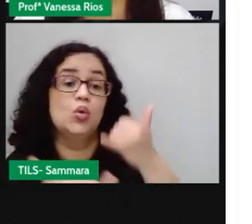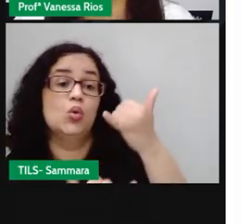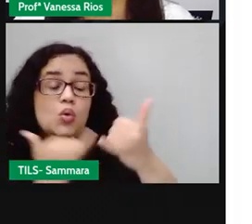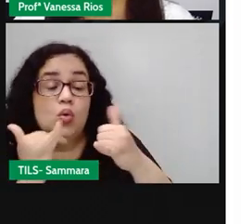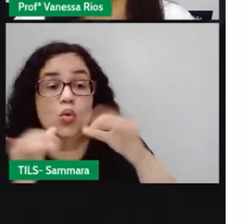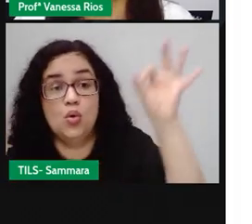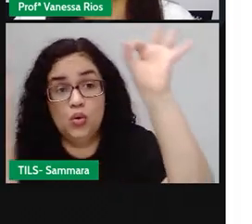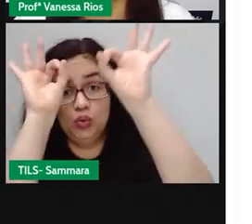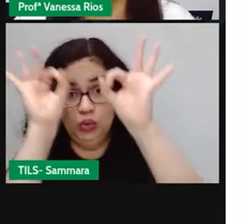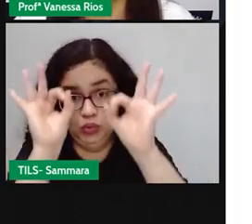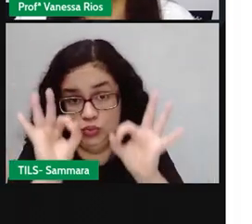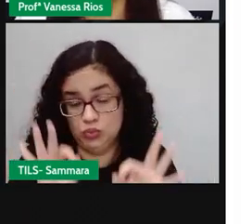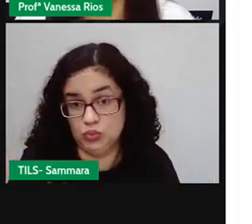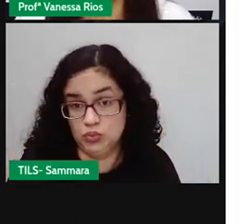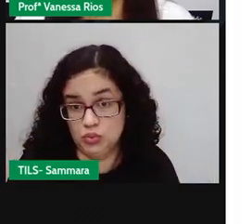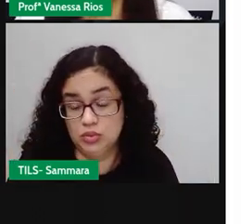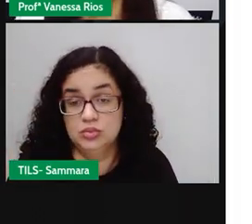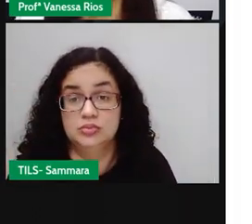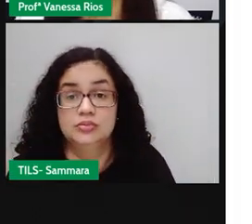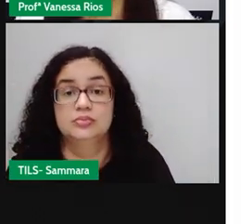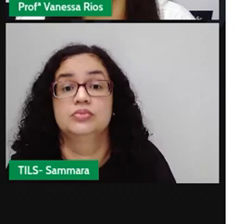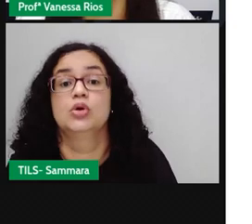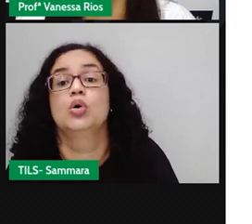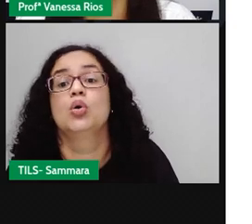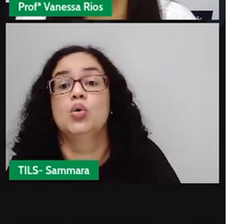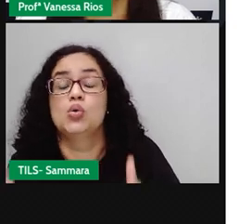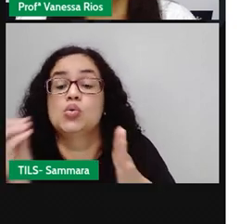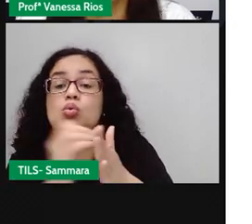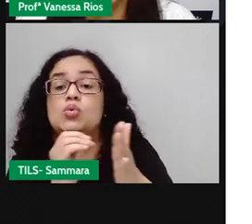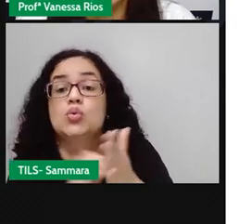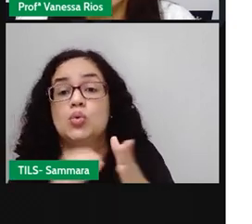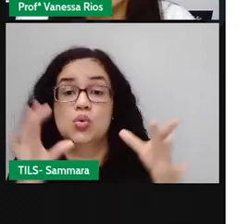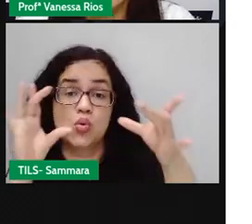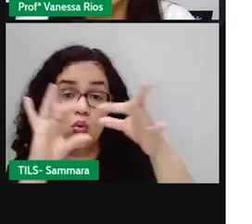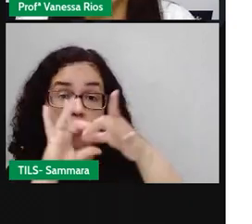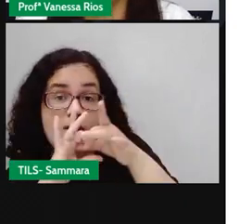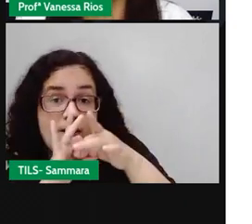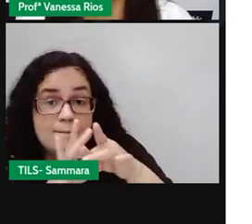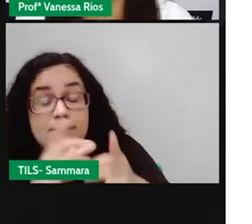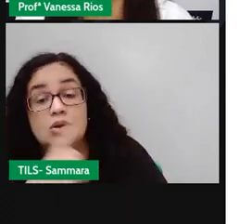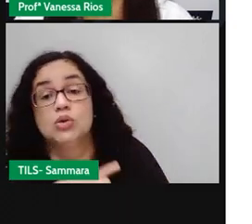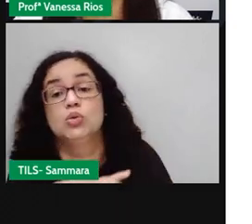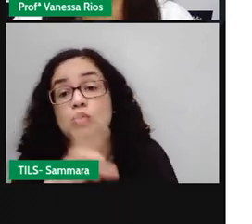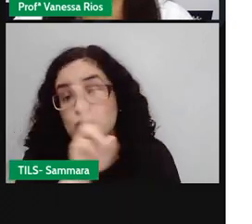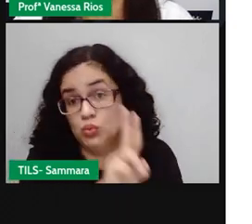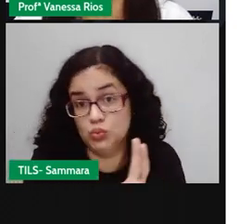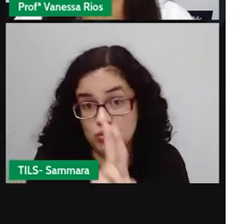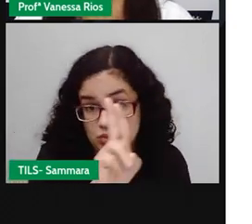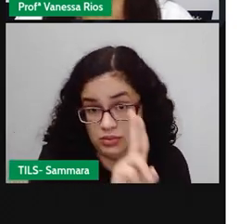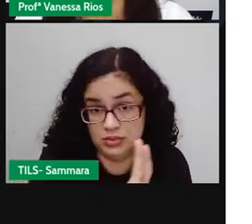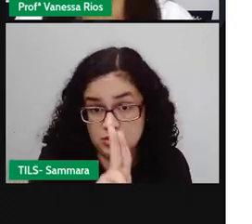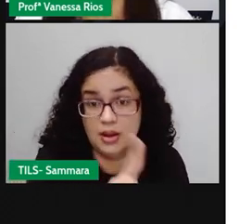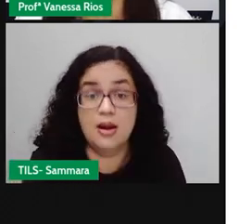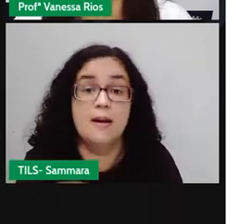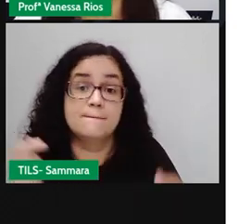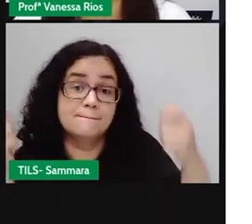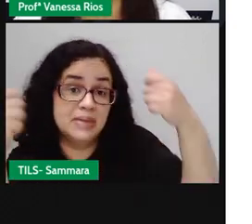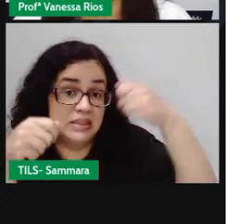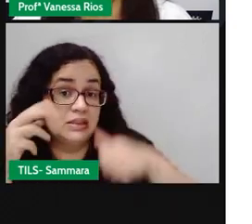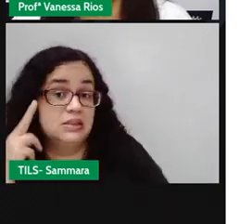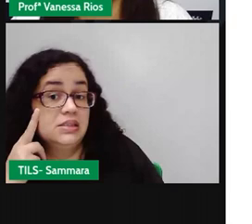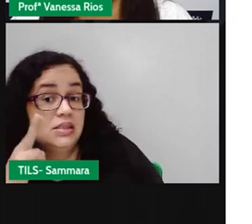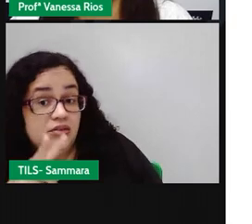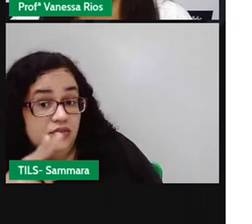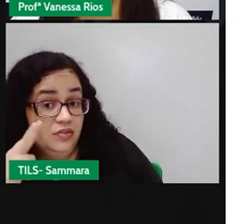organizar essas peças de dominó, quais foram as combinações também utilizadas, porque a gente precisa